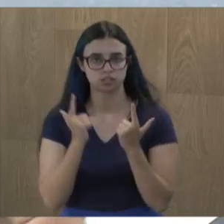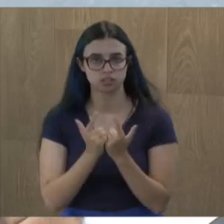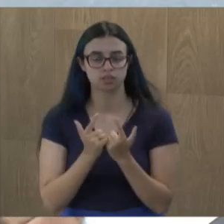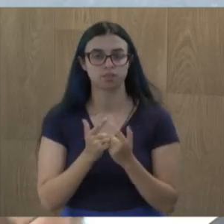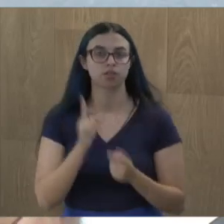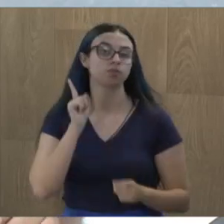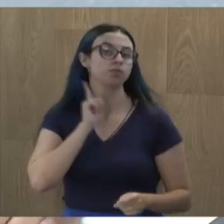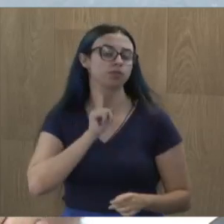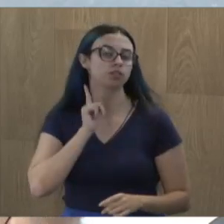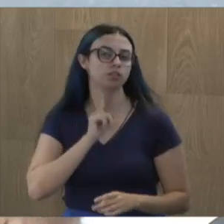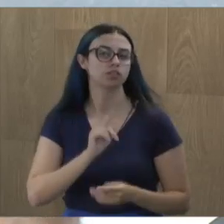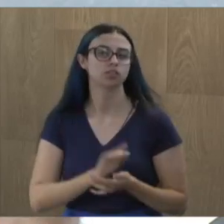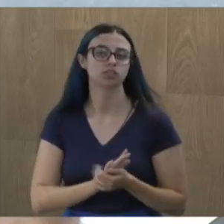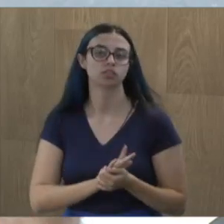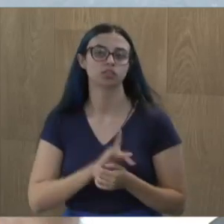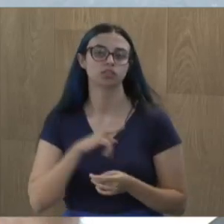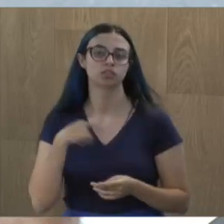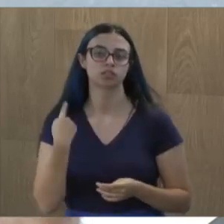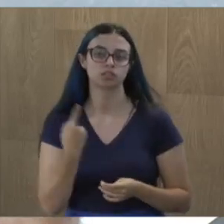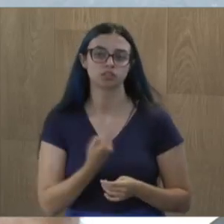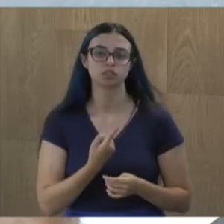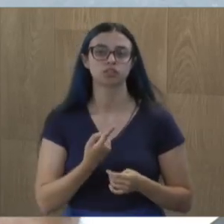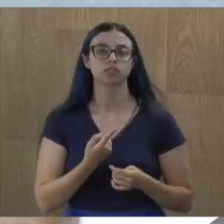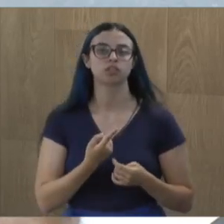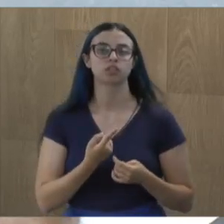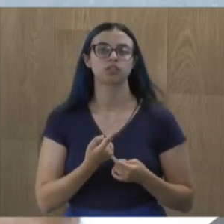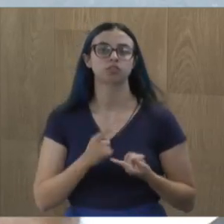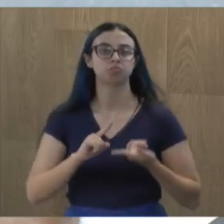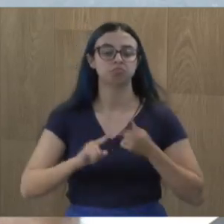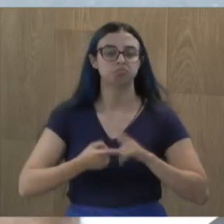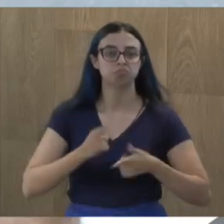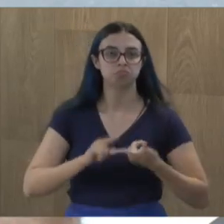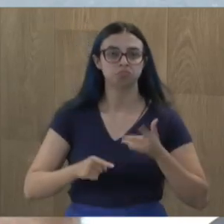Minas Gerais. A gente vai estar